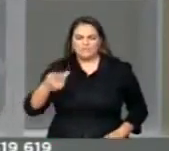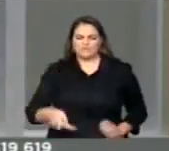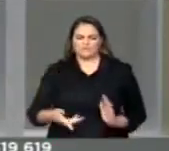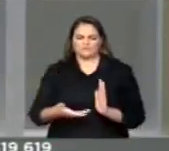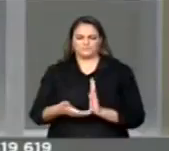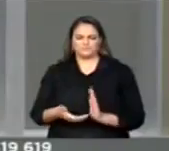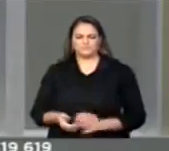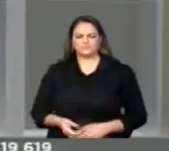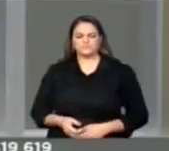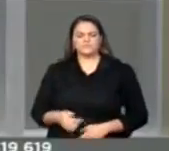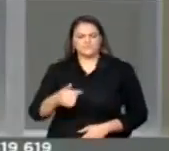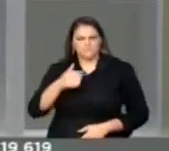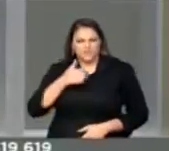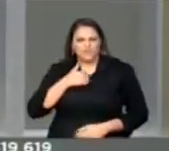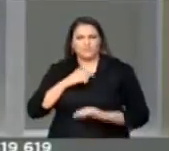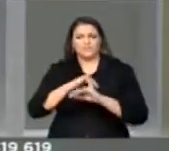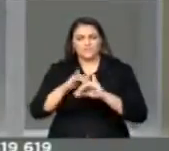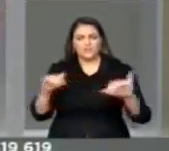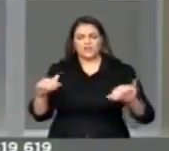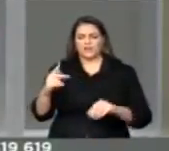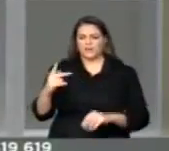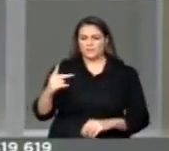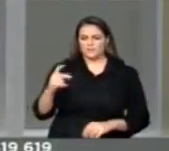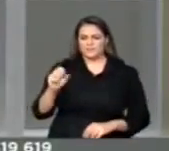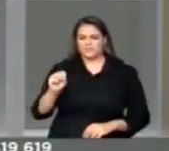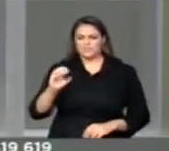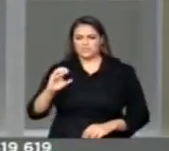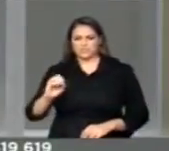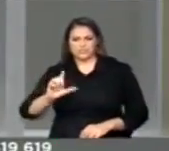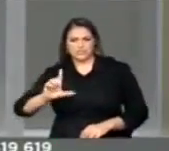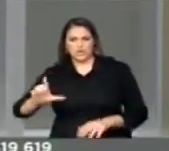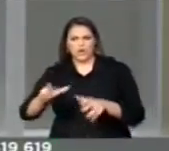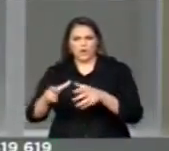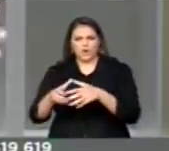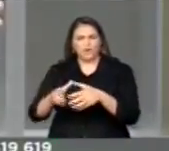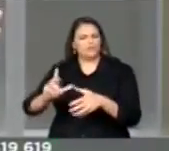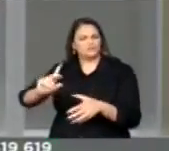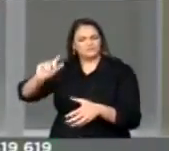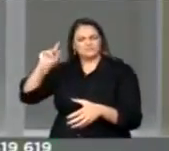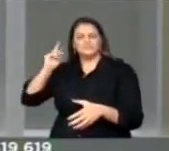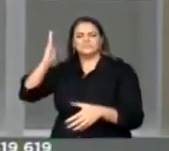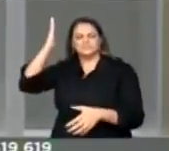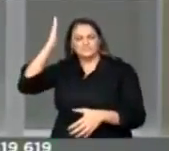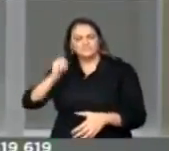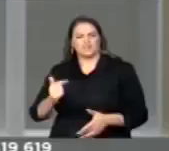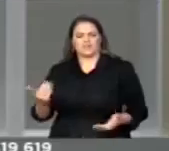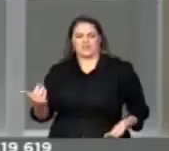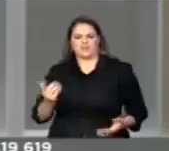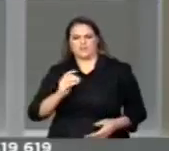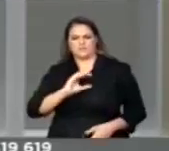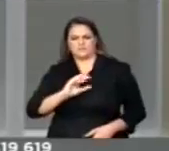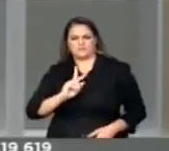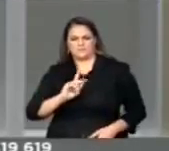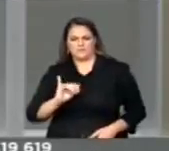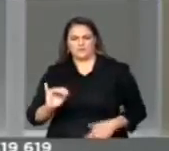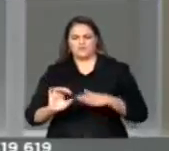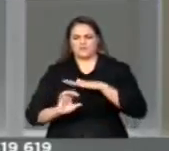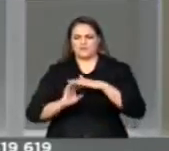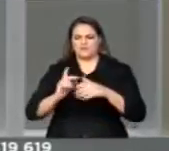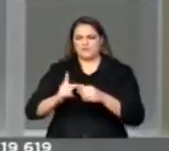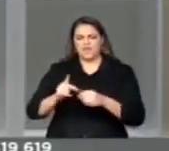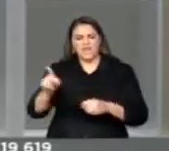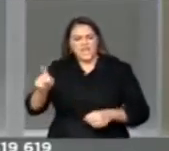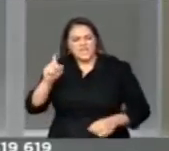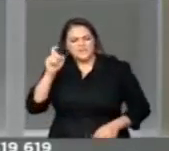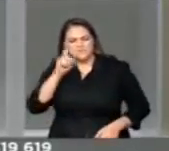dessa tribuna dizer que o PSOL, desde o primeiro momento, sabia disso na CPI da Petrobras, quando ele mentiu